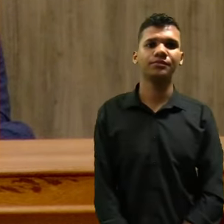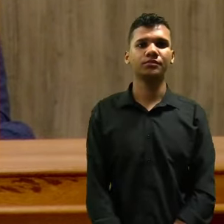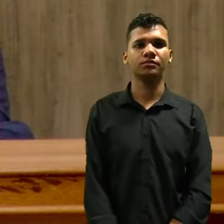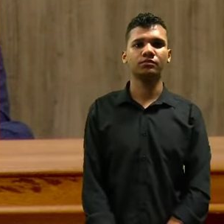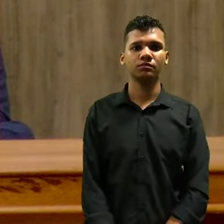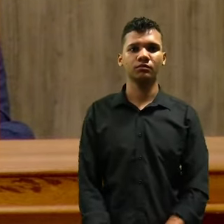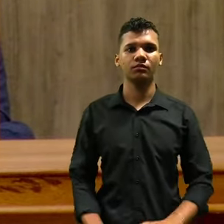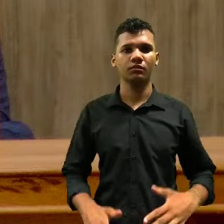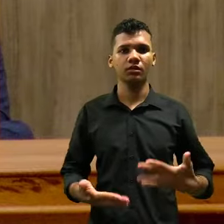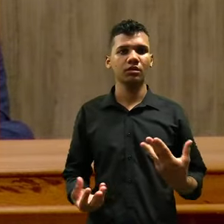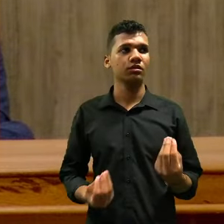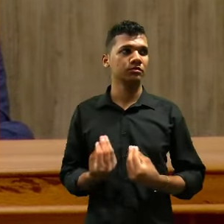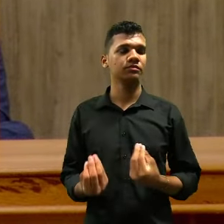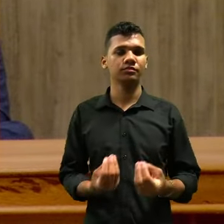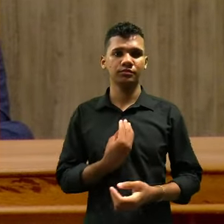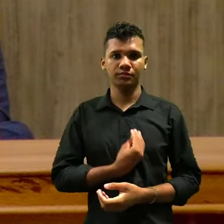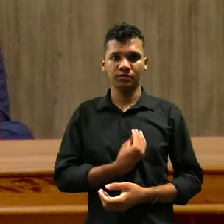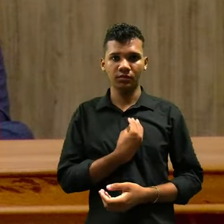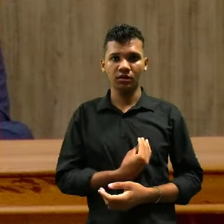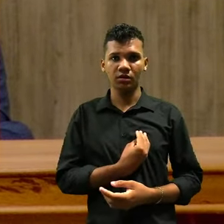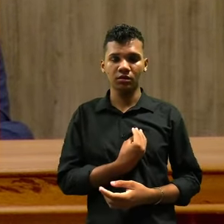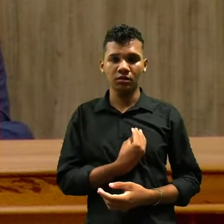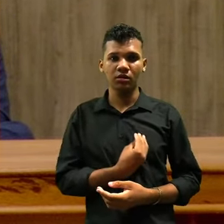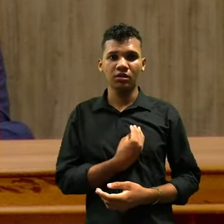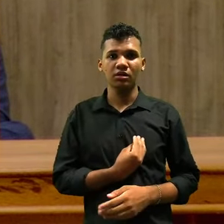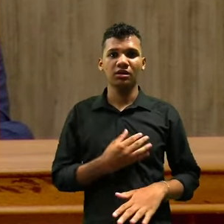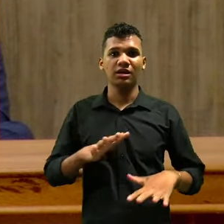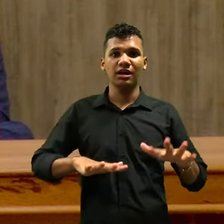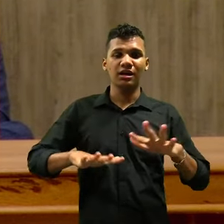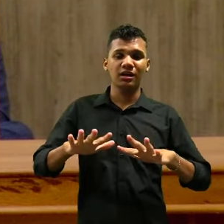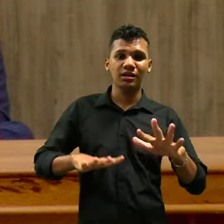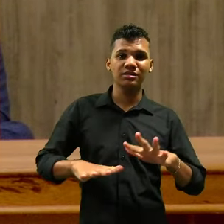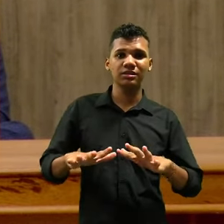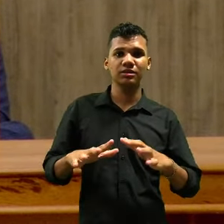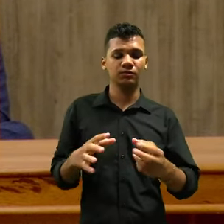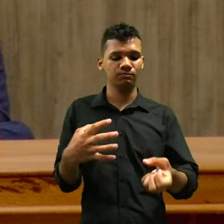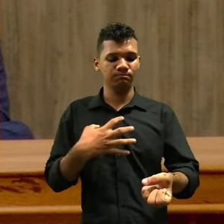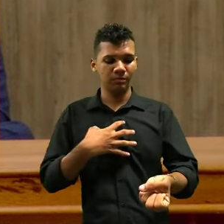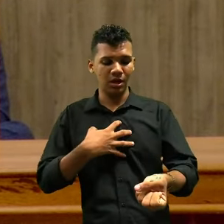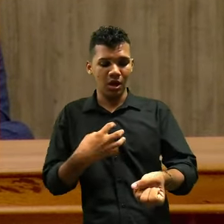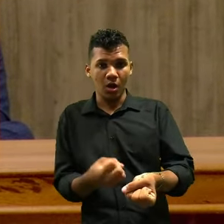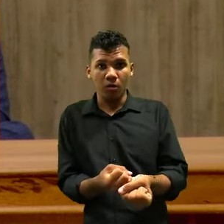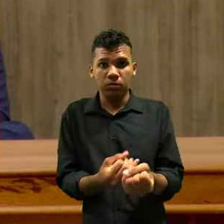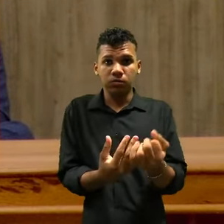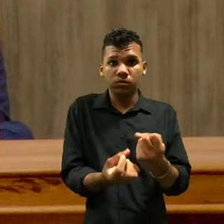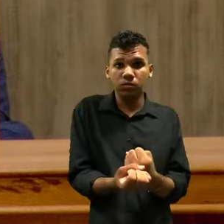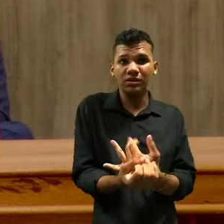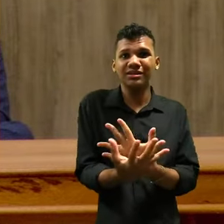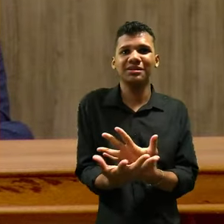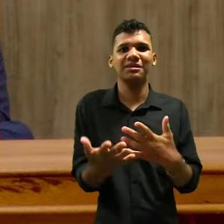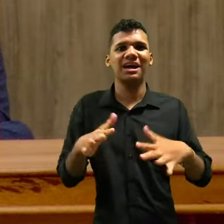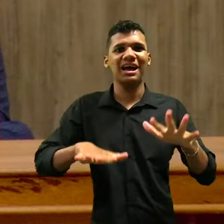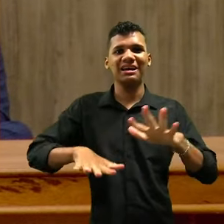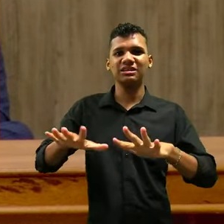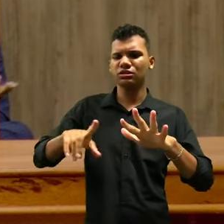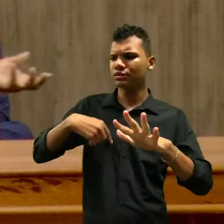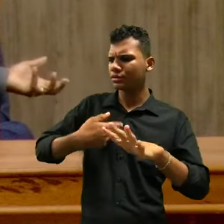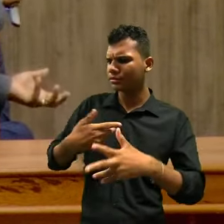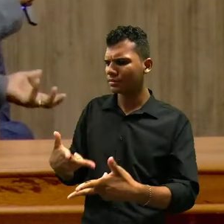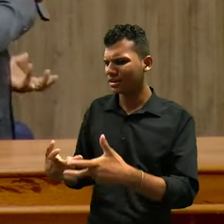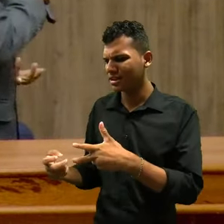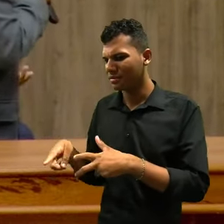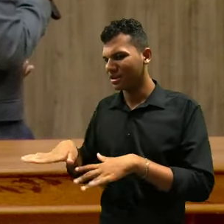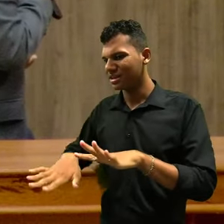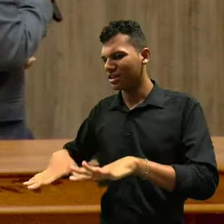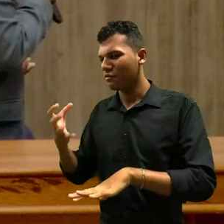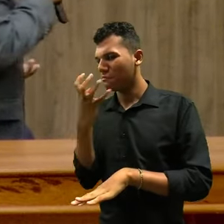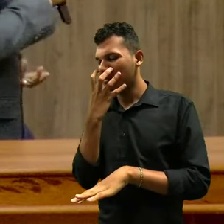adrenalina a adrenalina é uma é um hormônio da emo da emoção às vezes quando tu vê um cachorro botando em tu no meio da